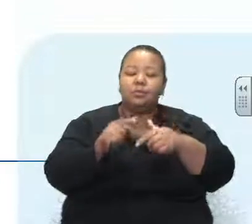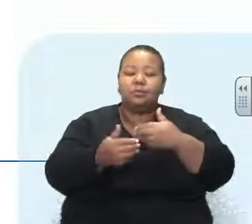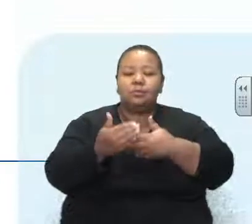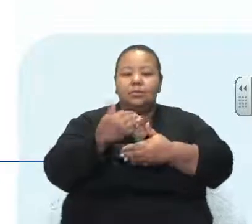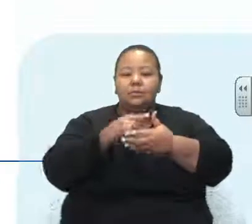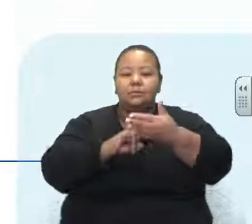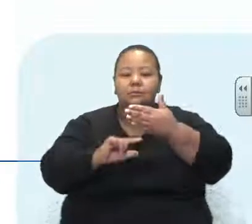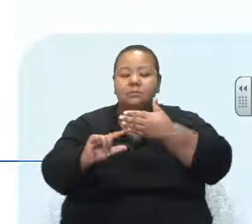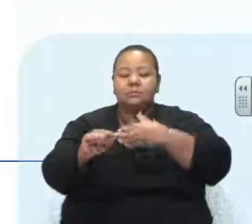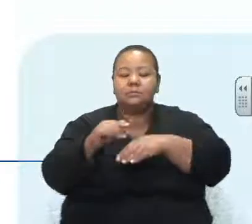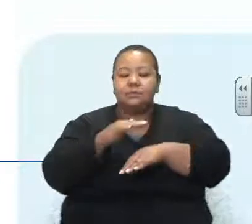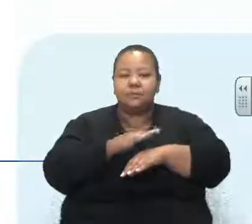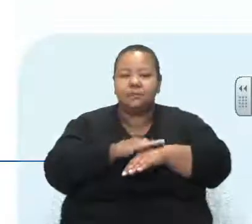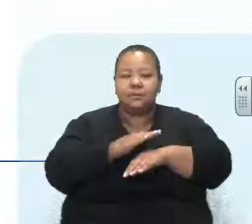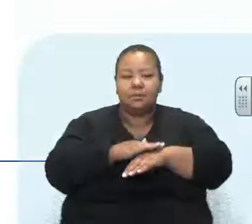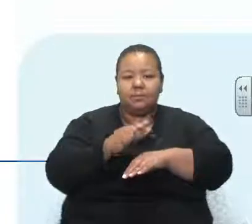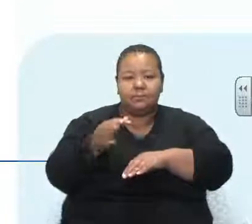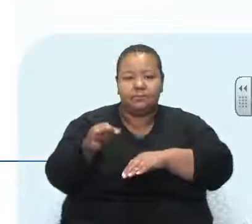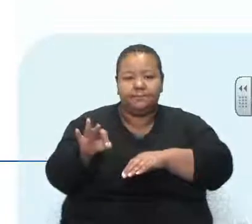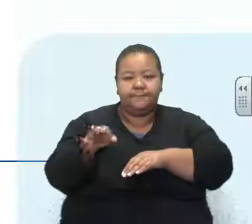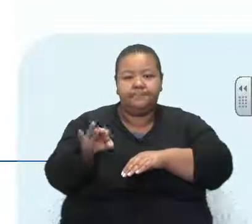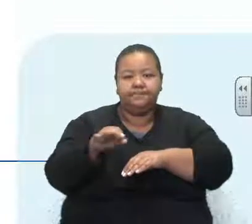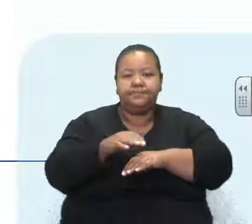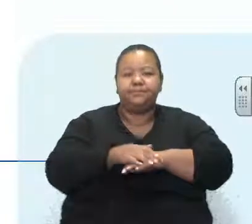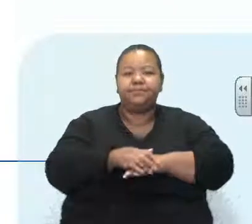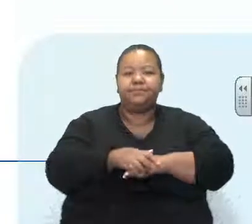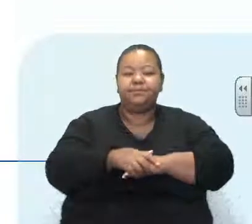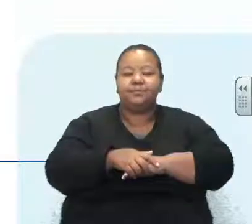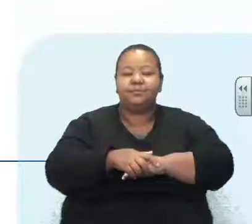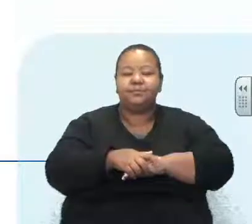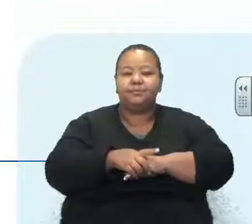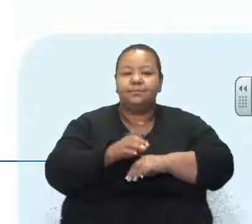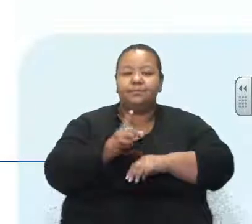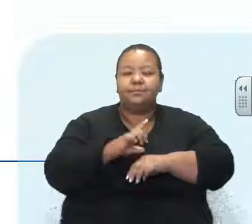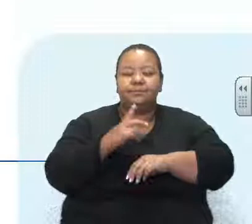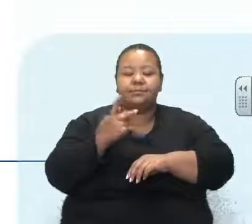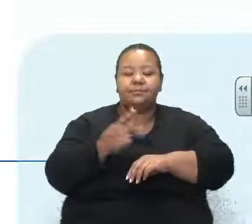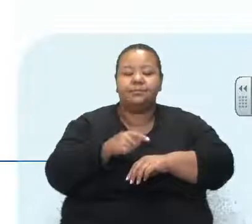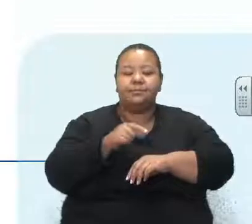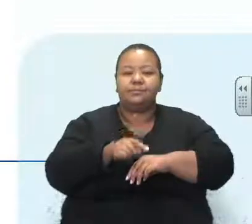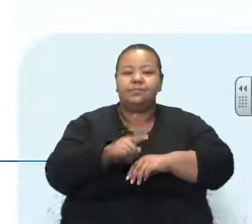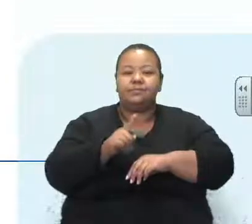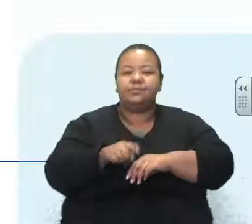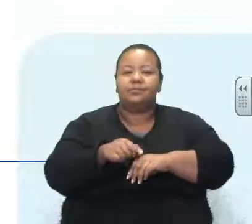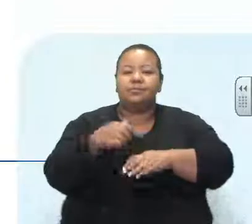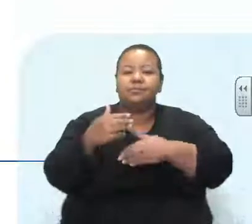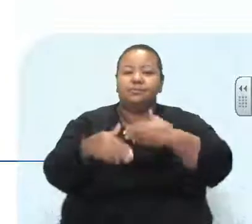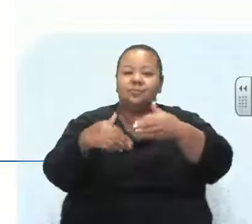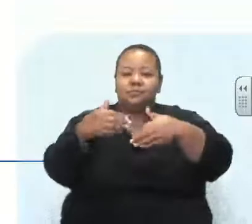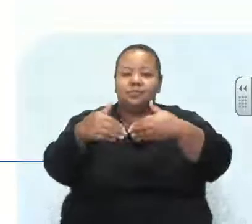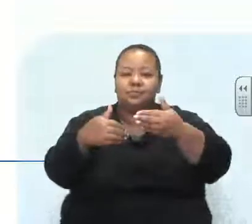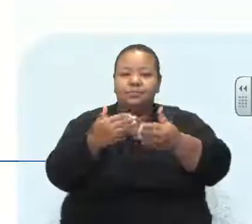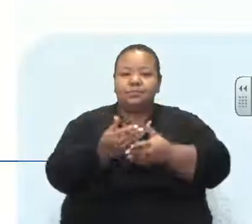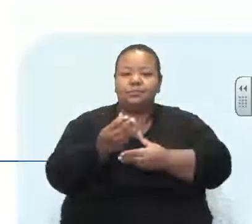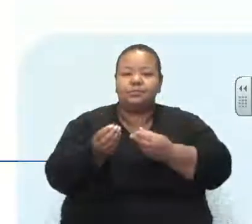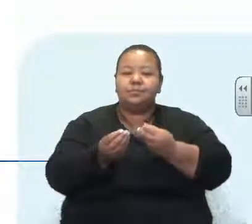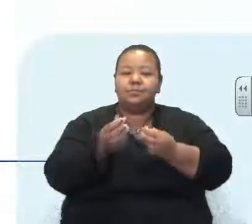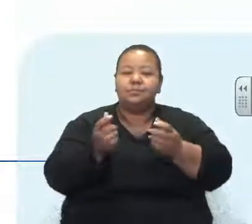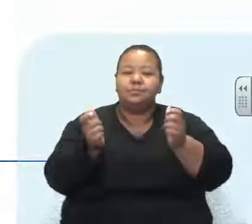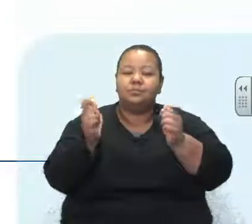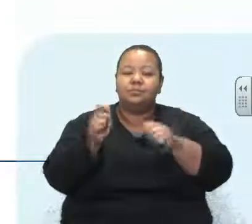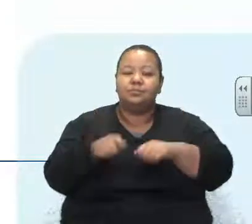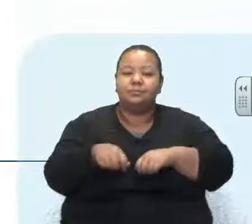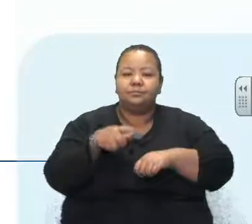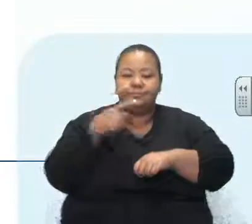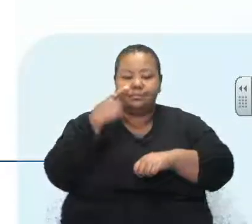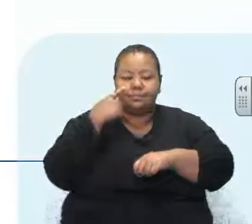dentro de um tempo definido. Então, eu tenho esses indicadores de desempenhos de processo. Como que eu posso